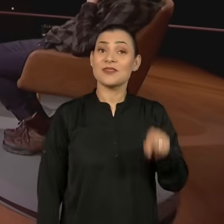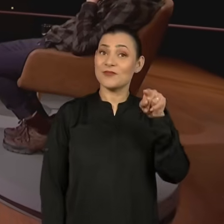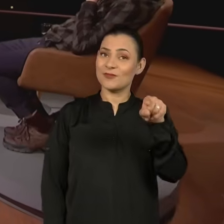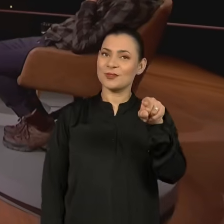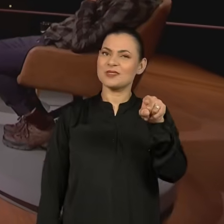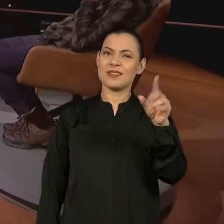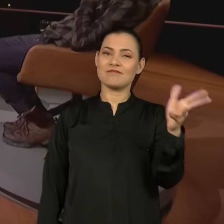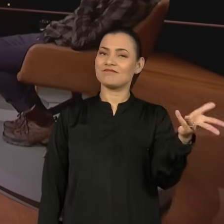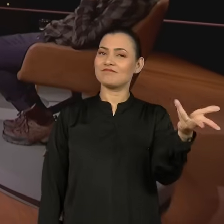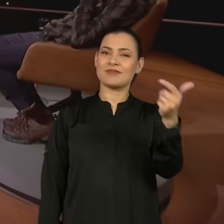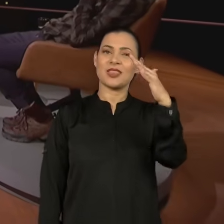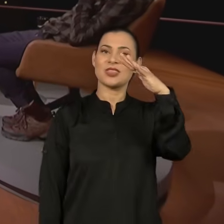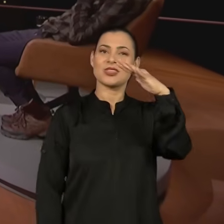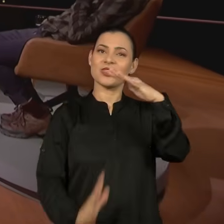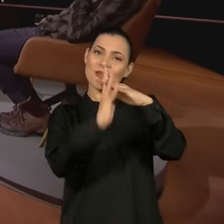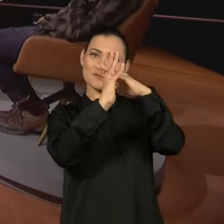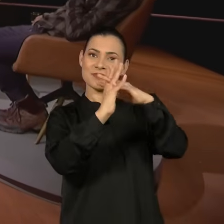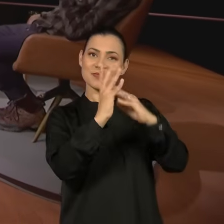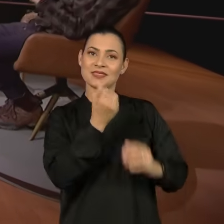é demais.